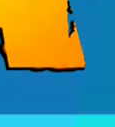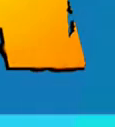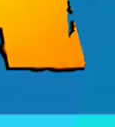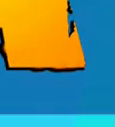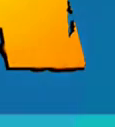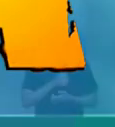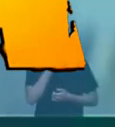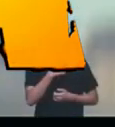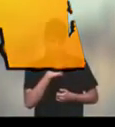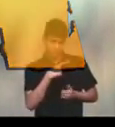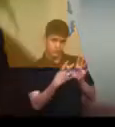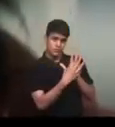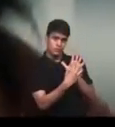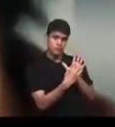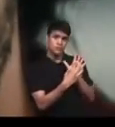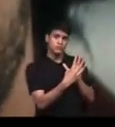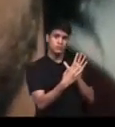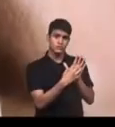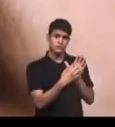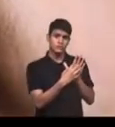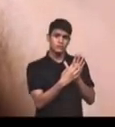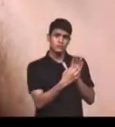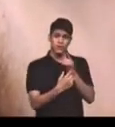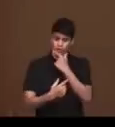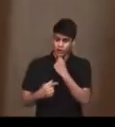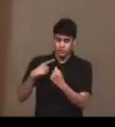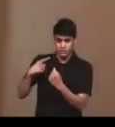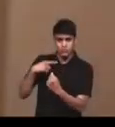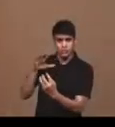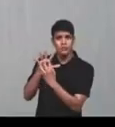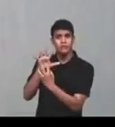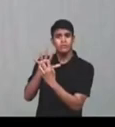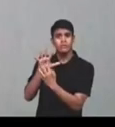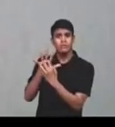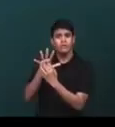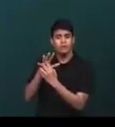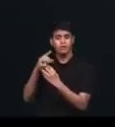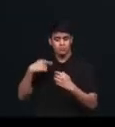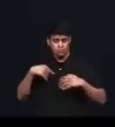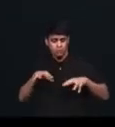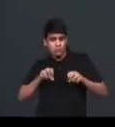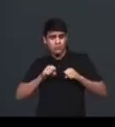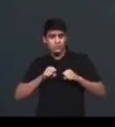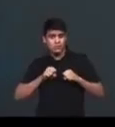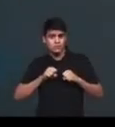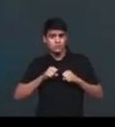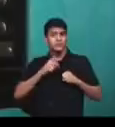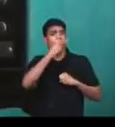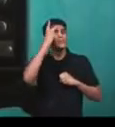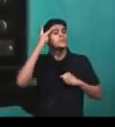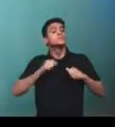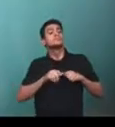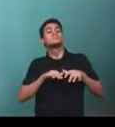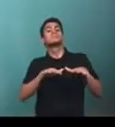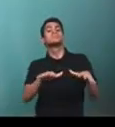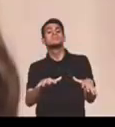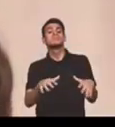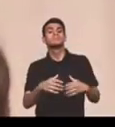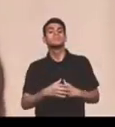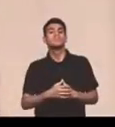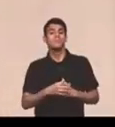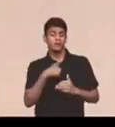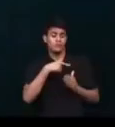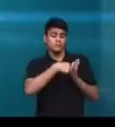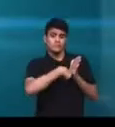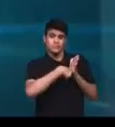e no dia primeiro de dezembro foi o dia mundial da luta contra a AIDS 40 anos se passaram desde